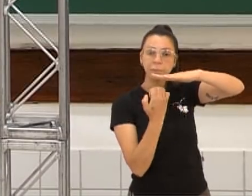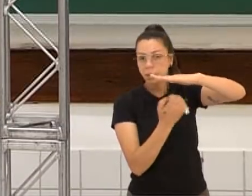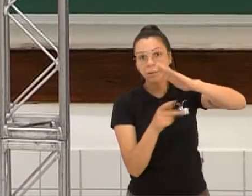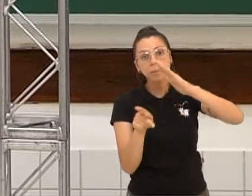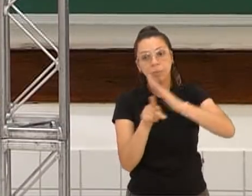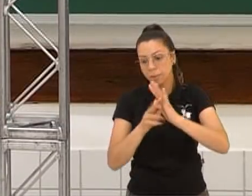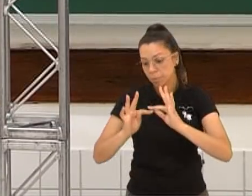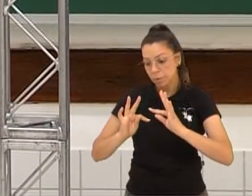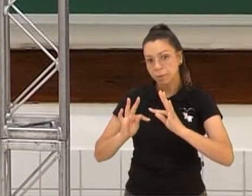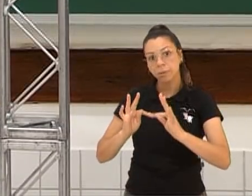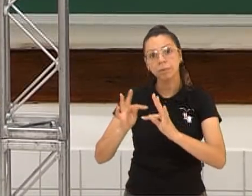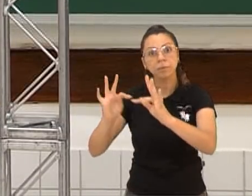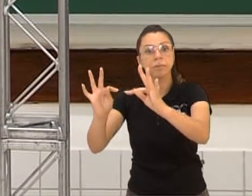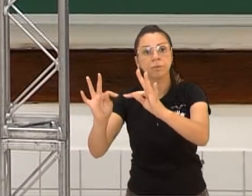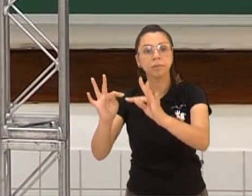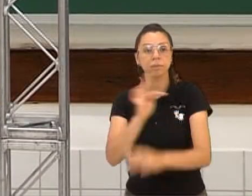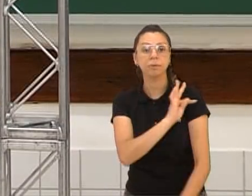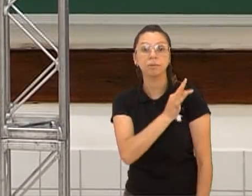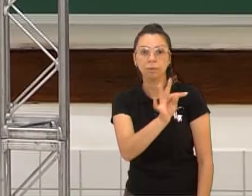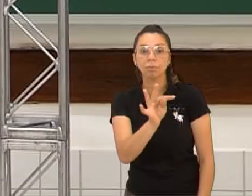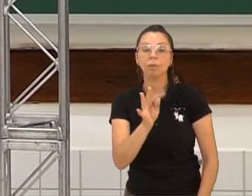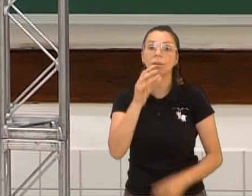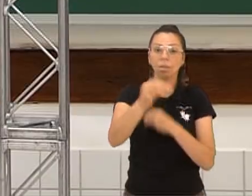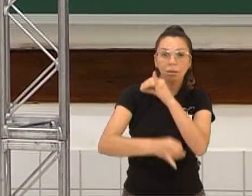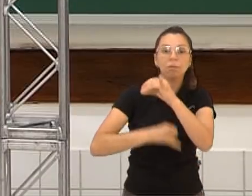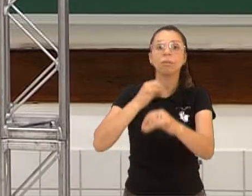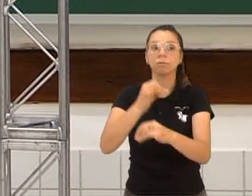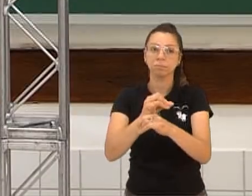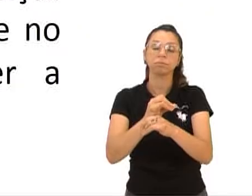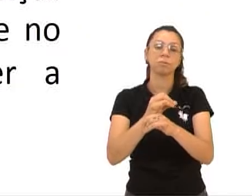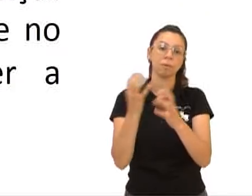digitais, elas funcionam lá na rede, na internet, tá?